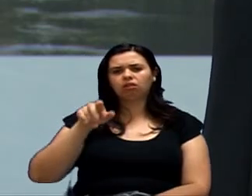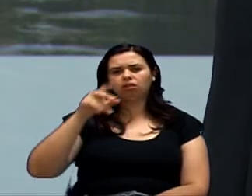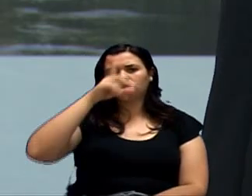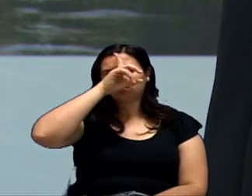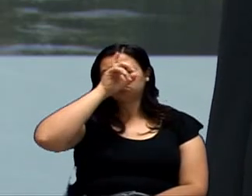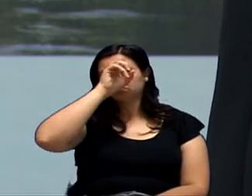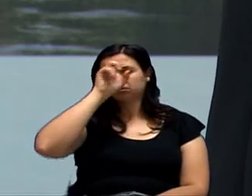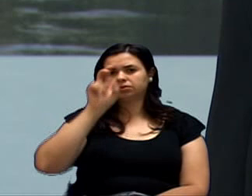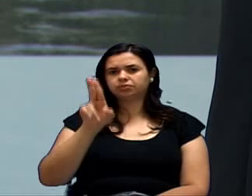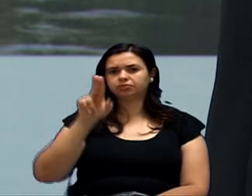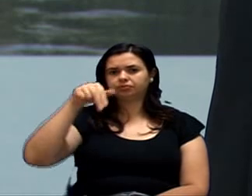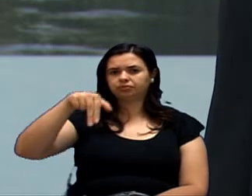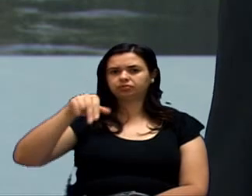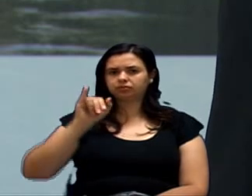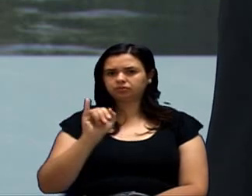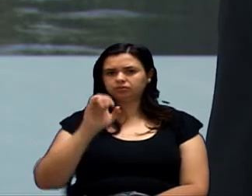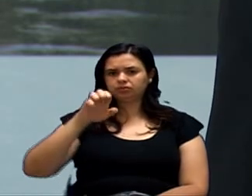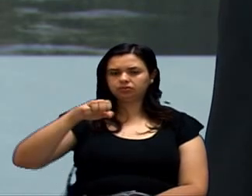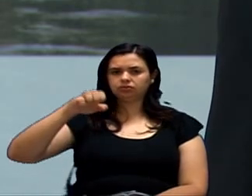continue.